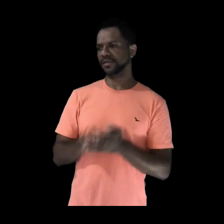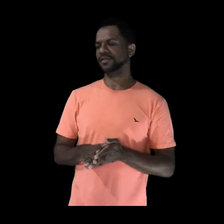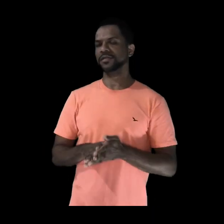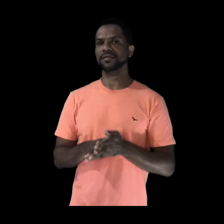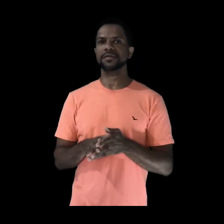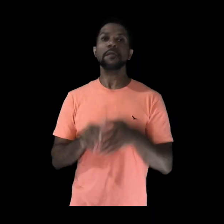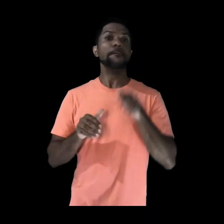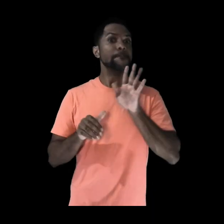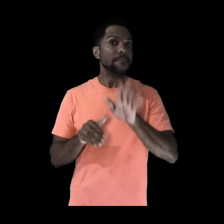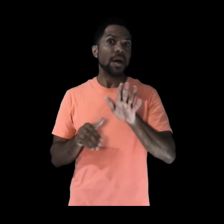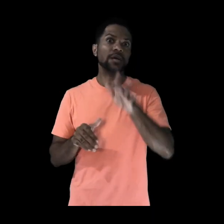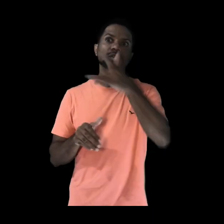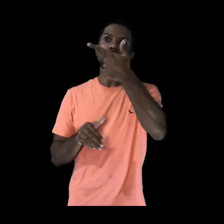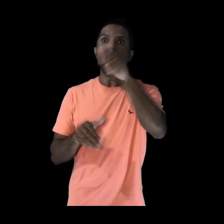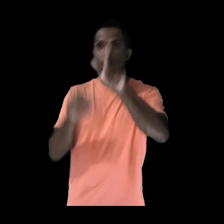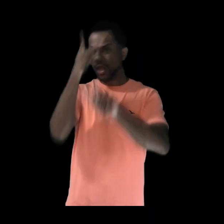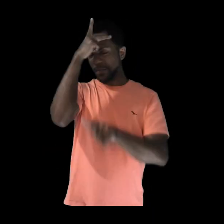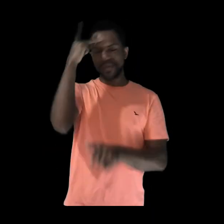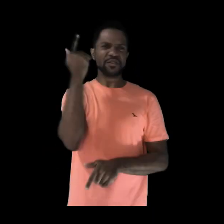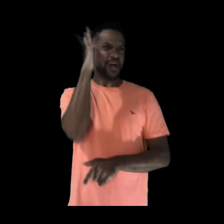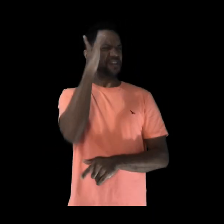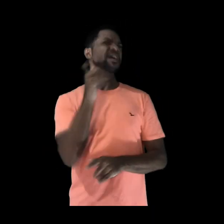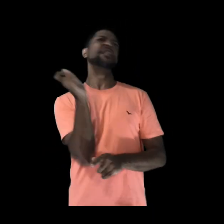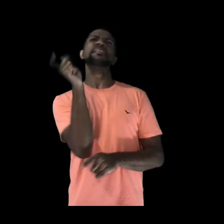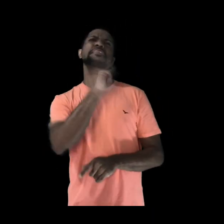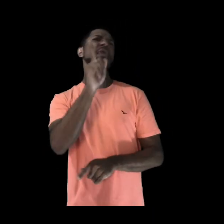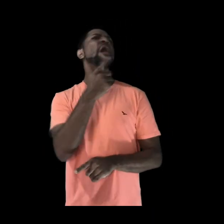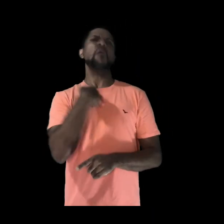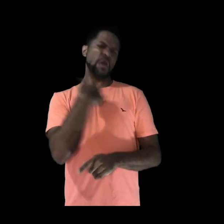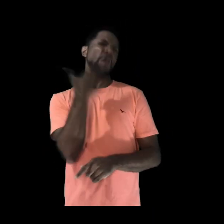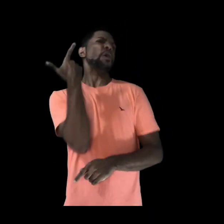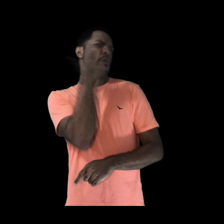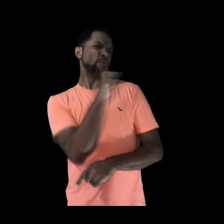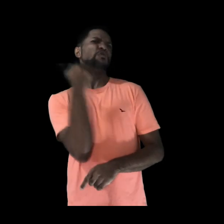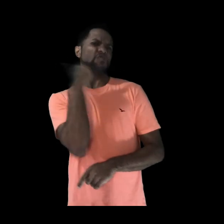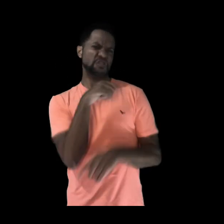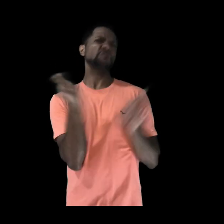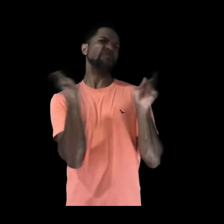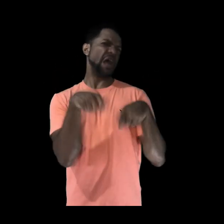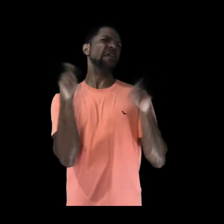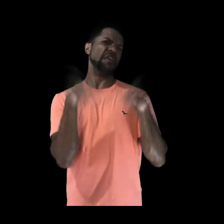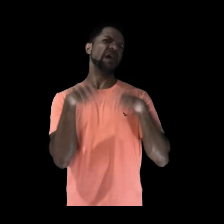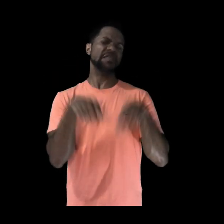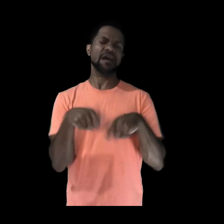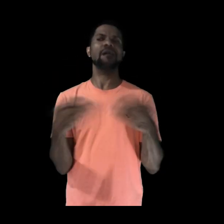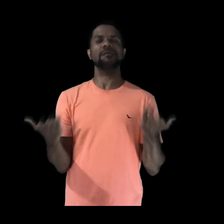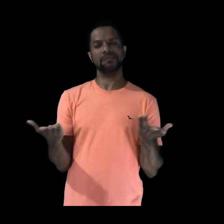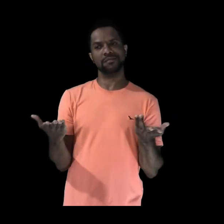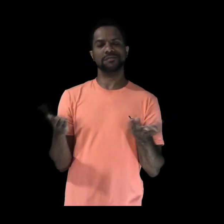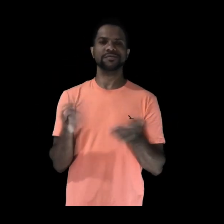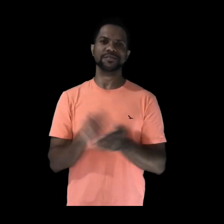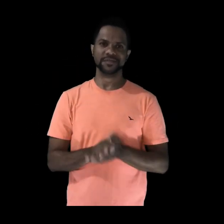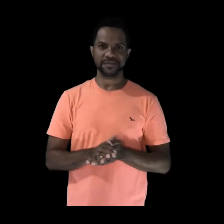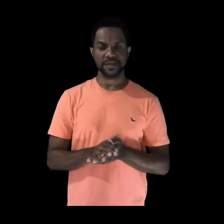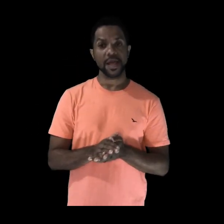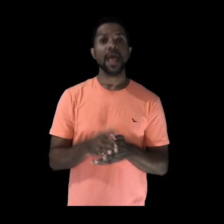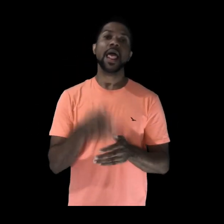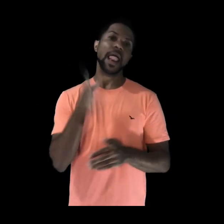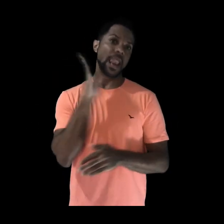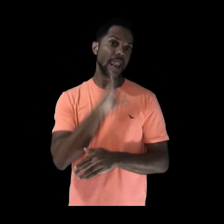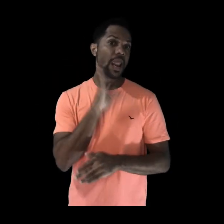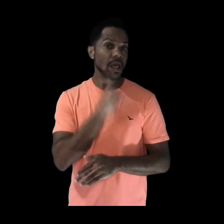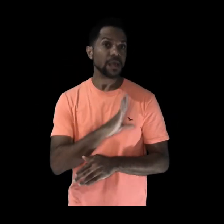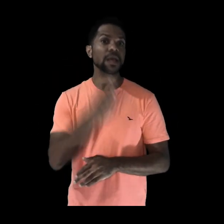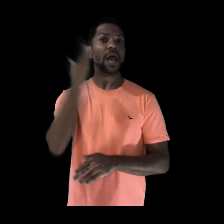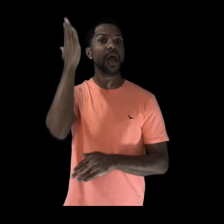às vezes a pessoa vai, não, eu vou fazer, acaba fazendo, né, às vezes. Exatamente. É muito bonito na profissão, isso é muito bonito